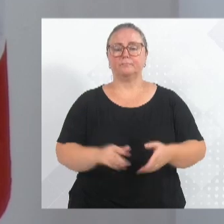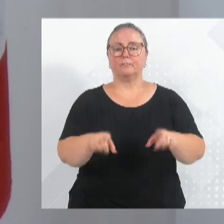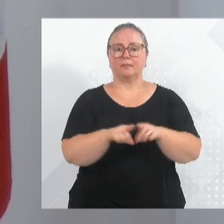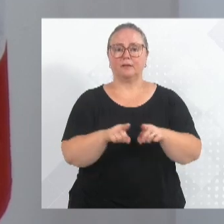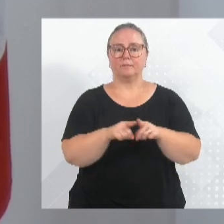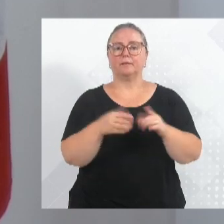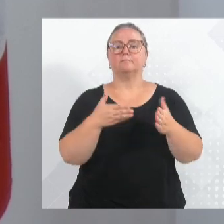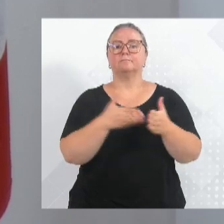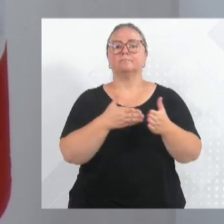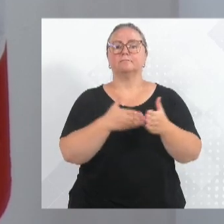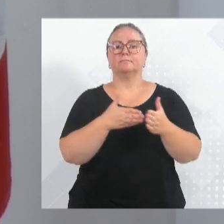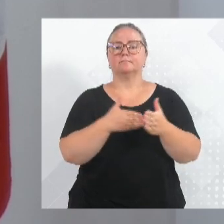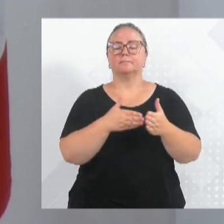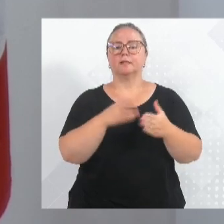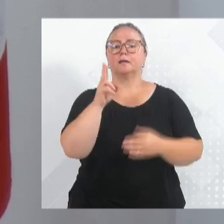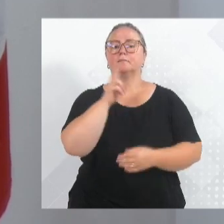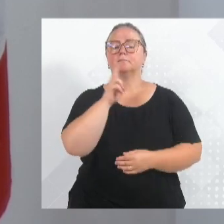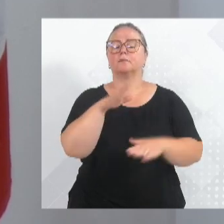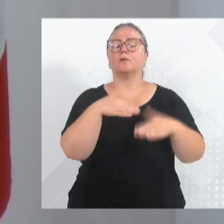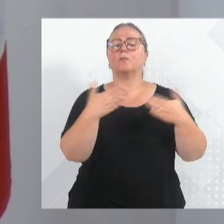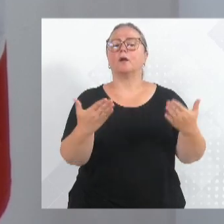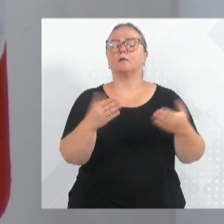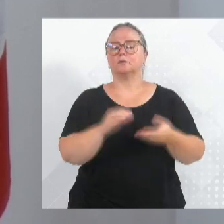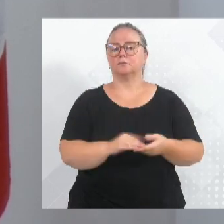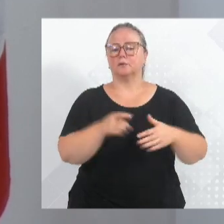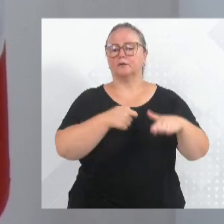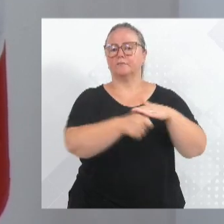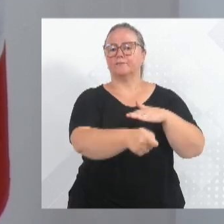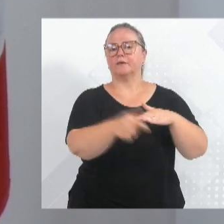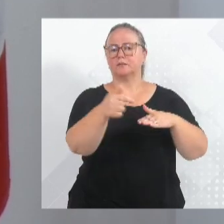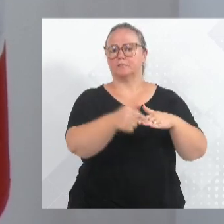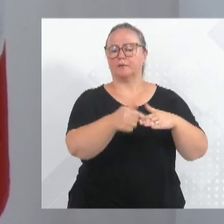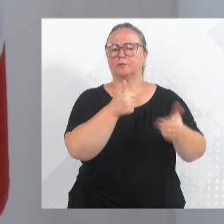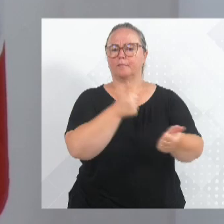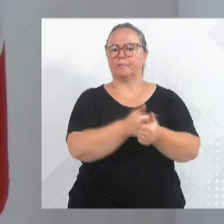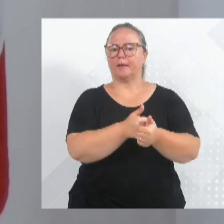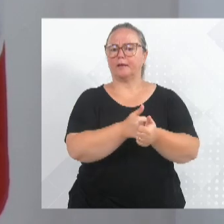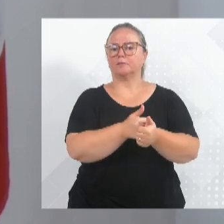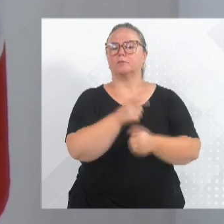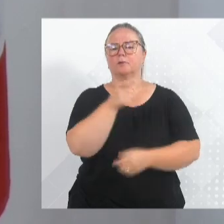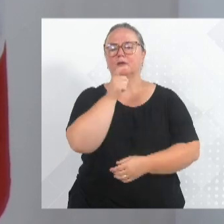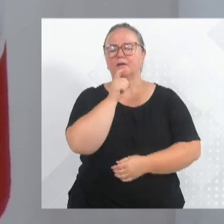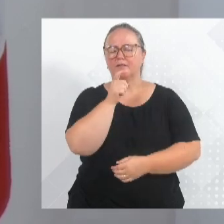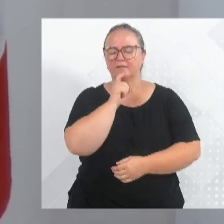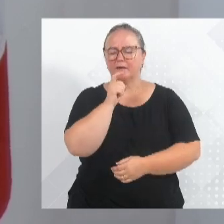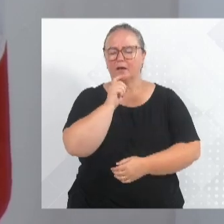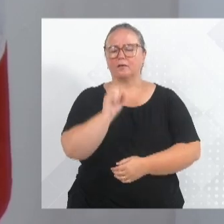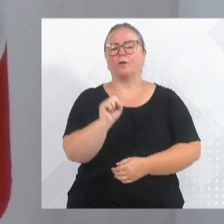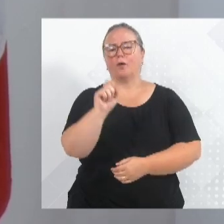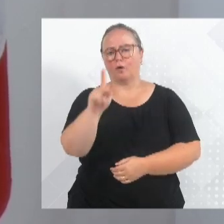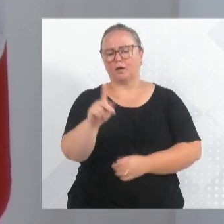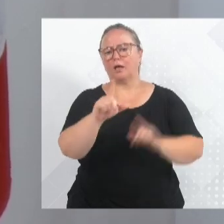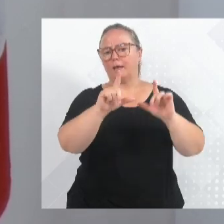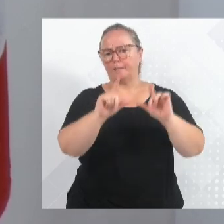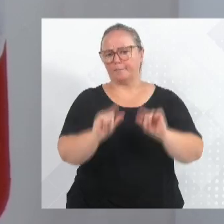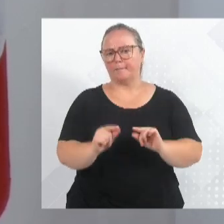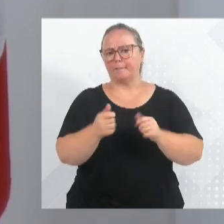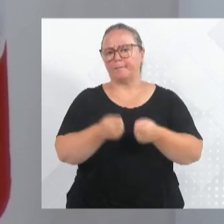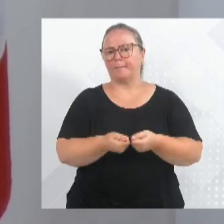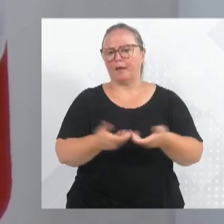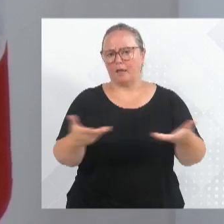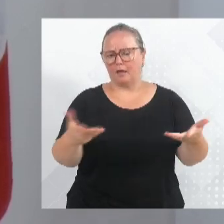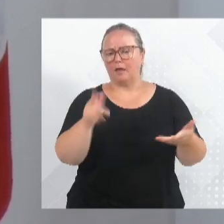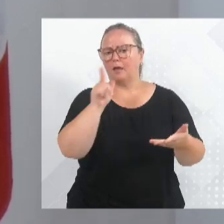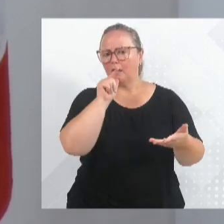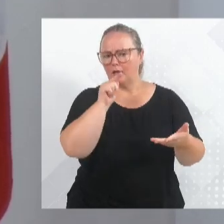de investimento. Estamos chegando agora, próximo daqui a pouco no inverno, eu sei que vai acalmar, a falta de água talvez vai normalizar, porque o consumo é